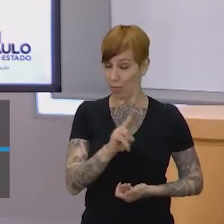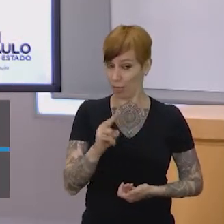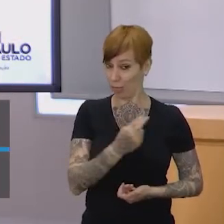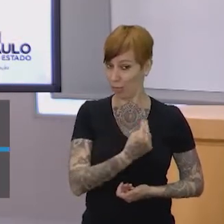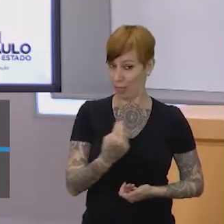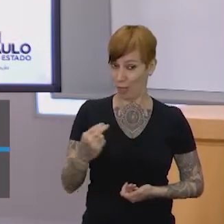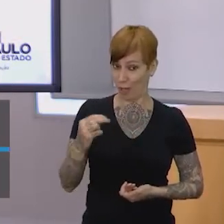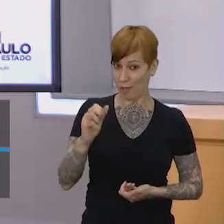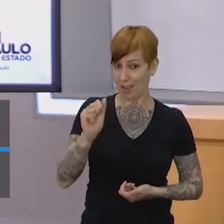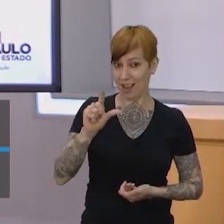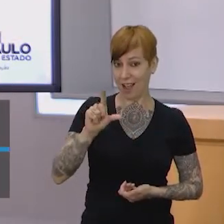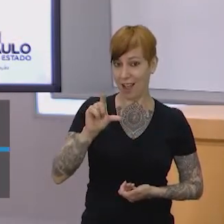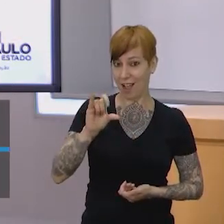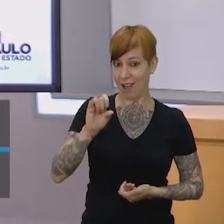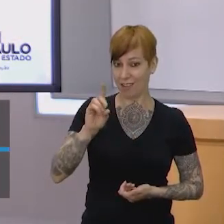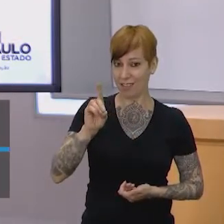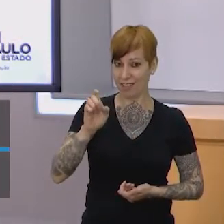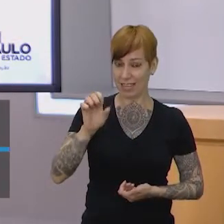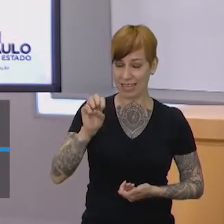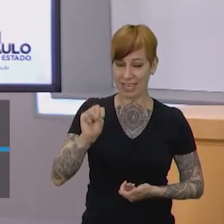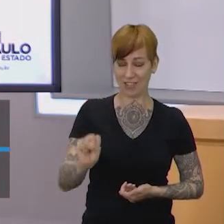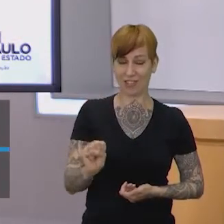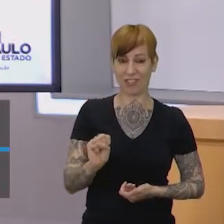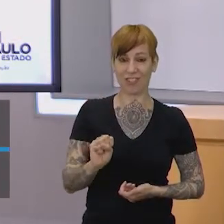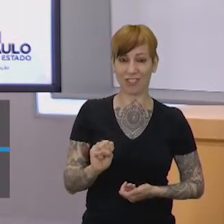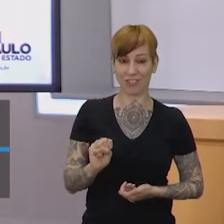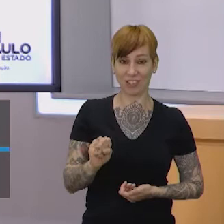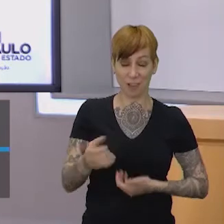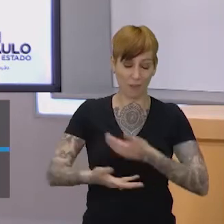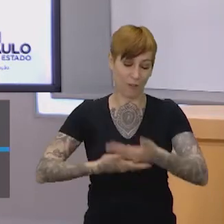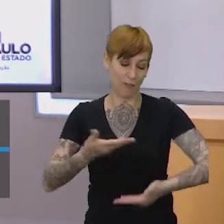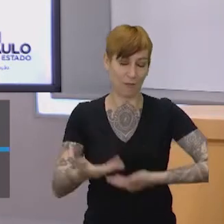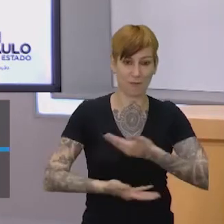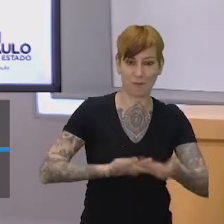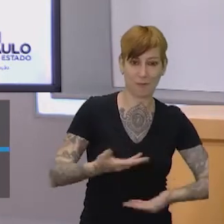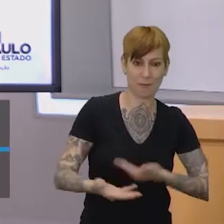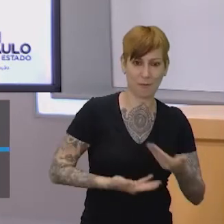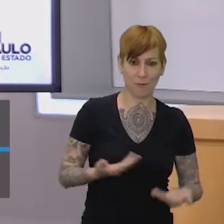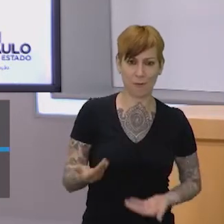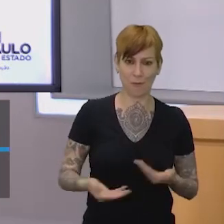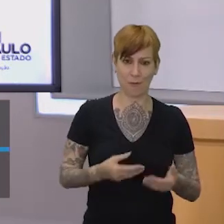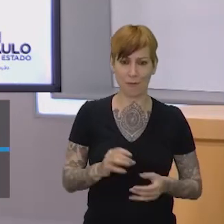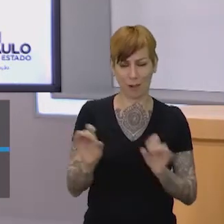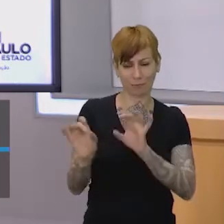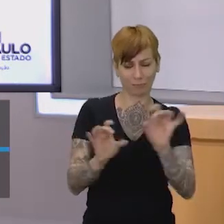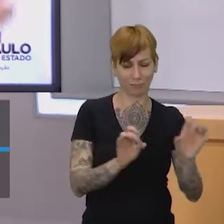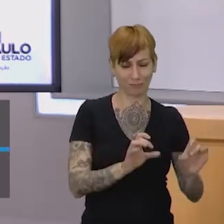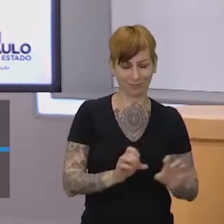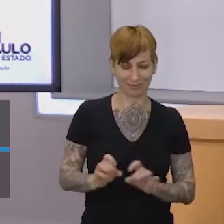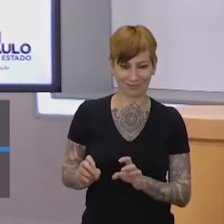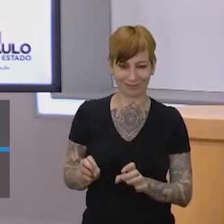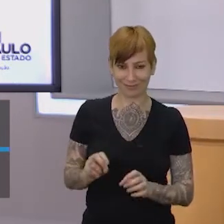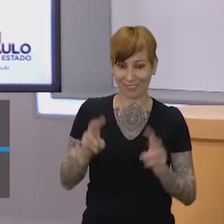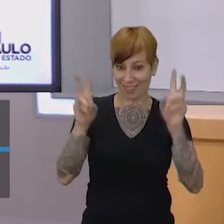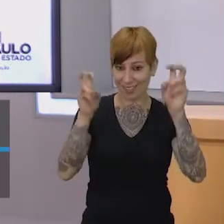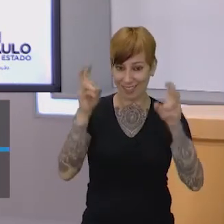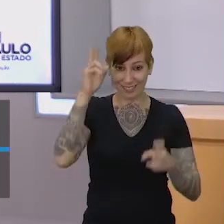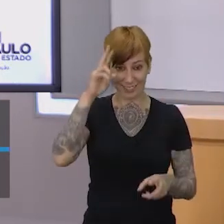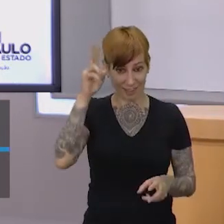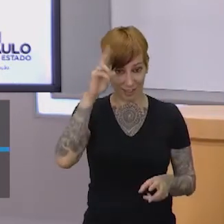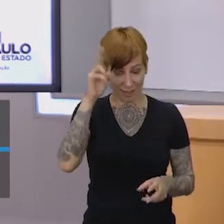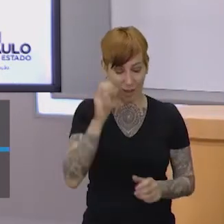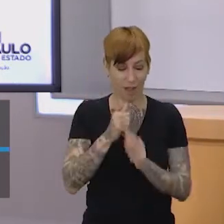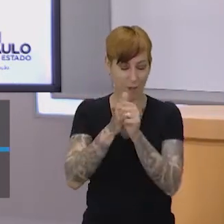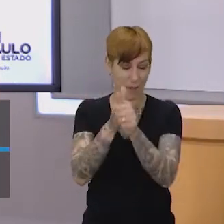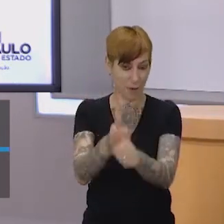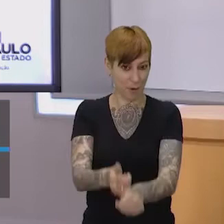é Alcides Guerreiro e eu vou compartilhar com vocês alguns saberes de história. E para me acompanhar